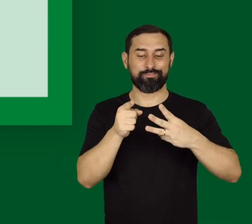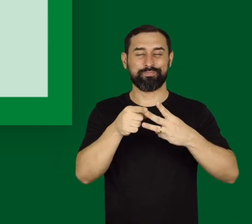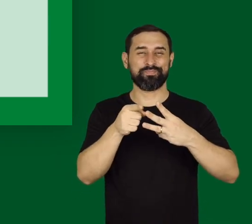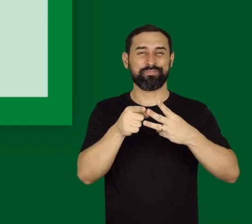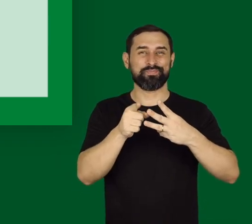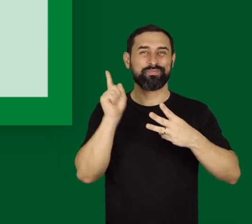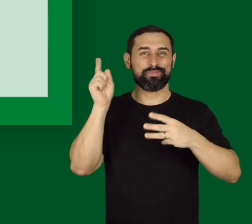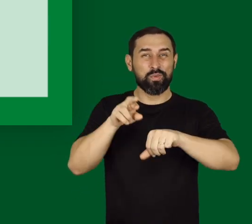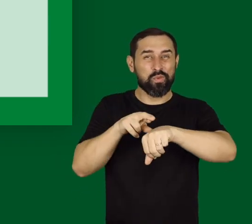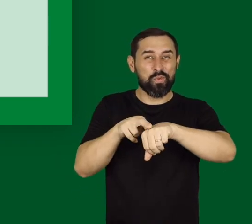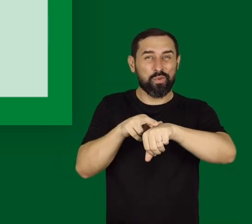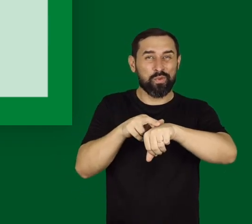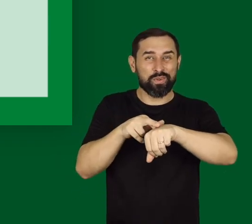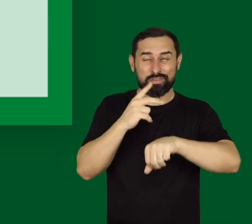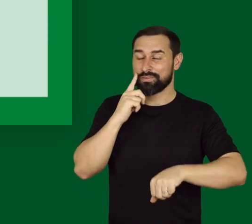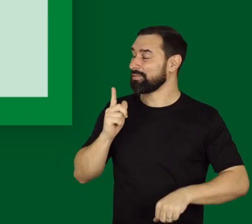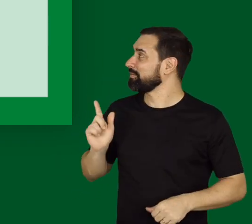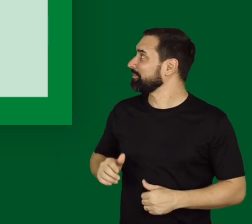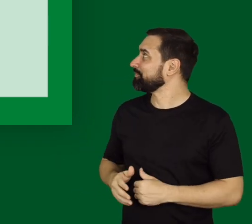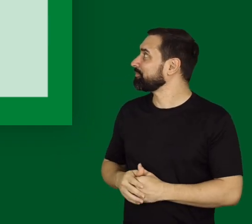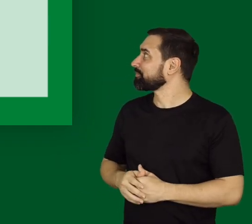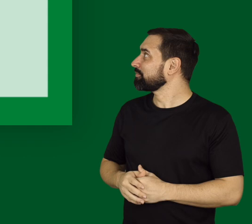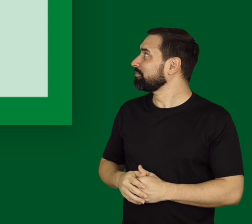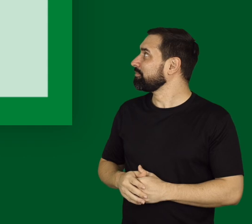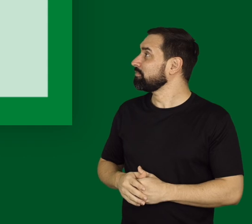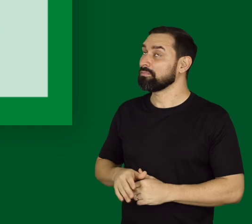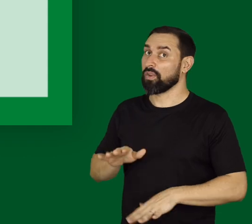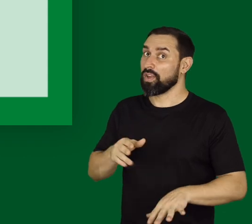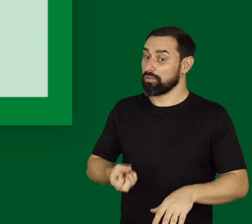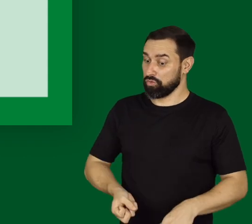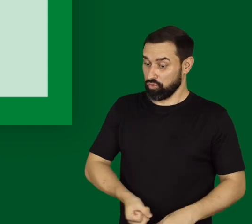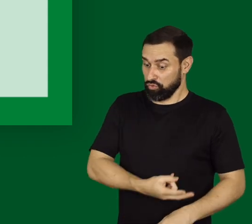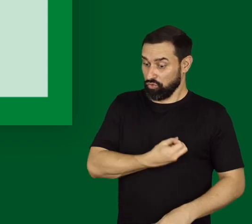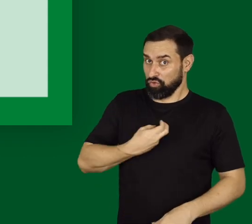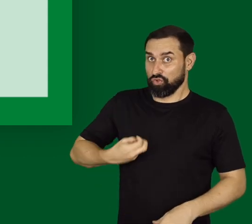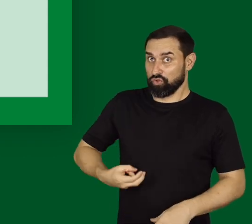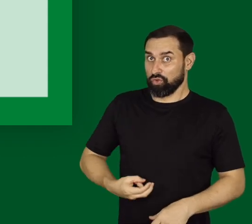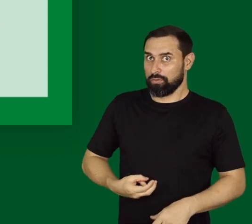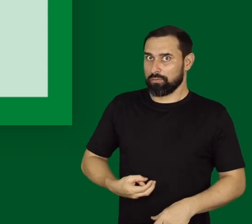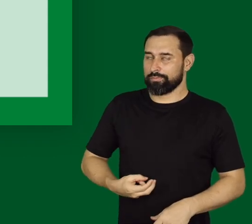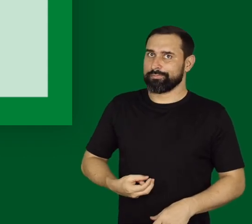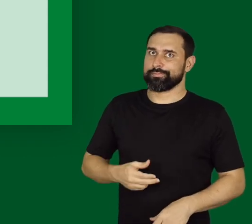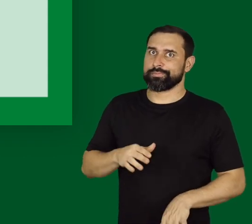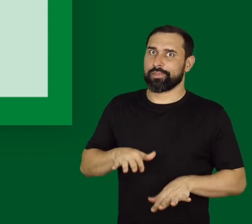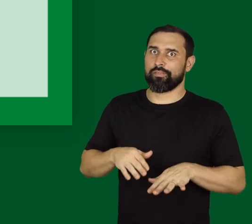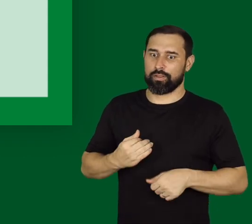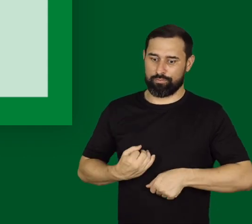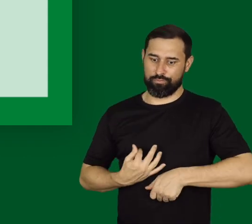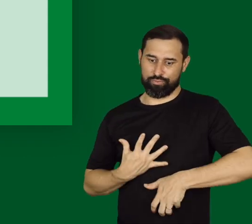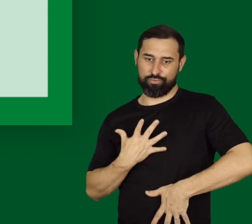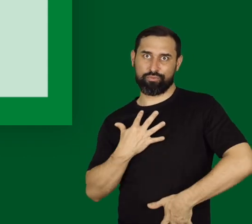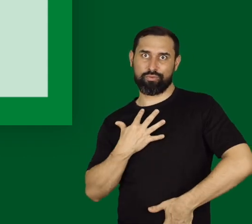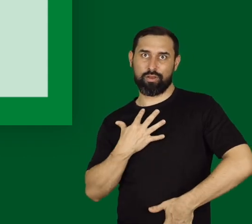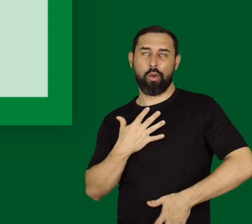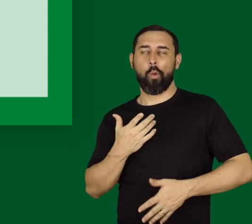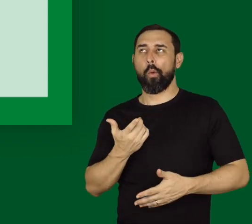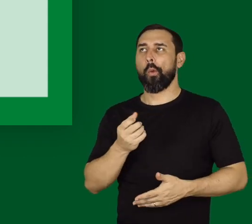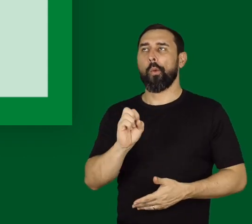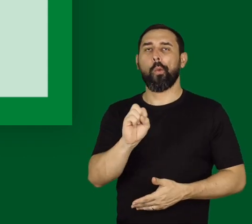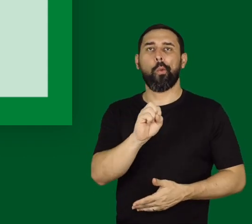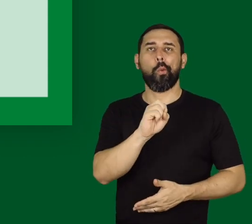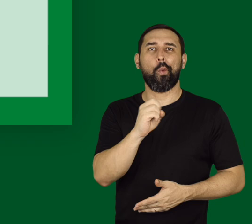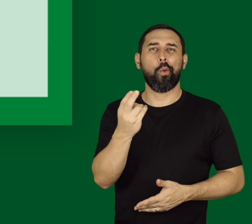choque. Outro componente é o tônus vascular. Então, dependendo da situação do choque, você pode ter o